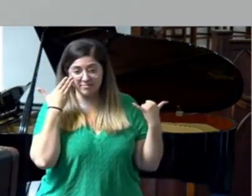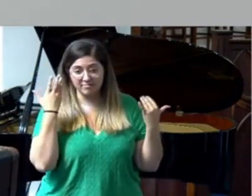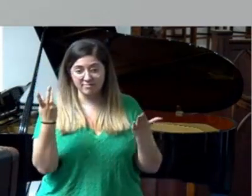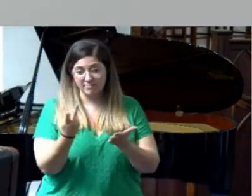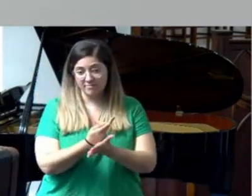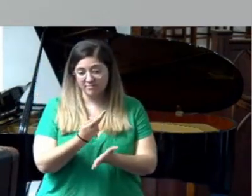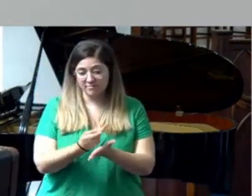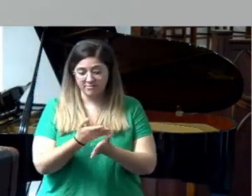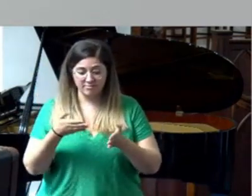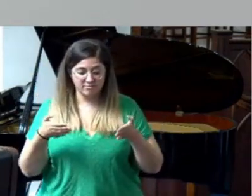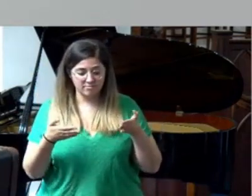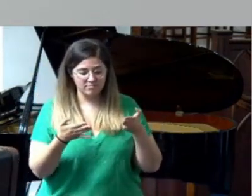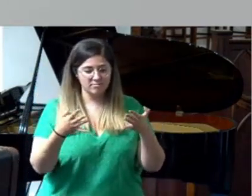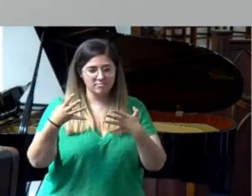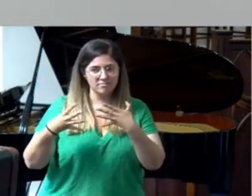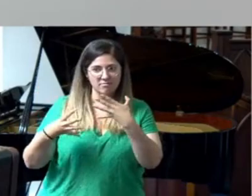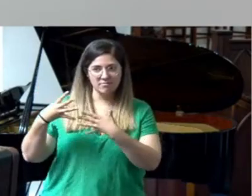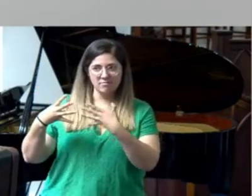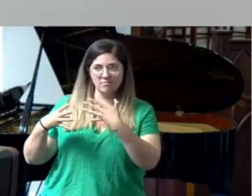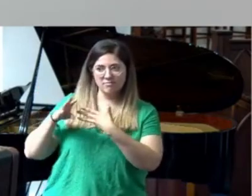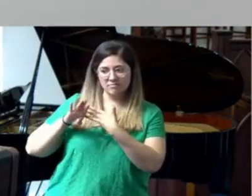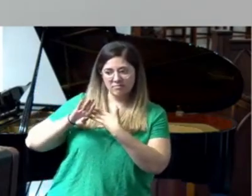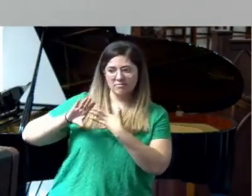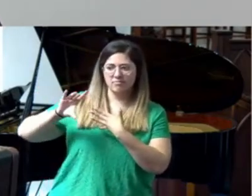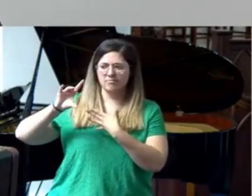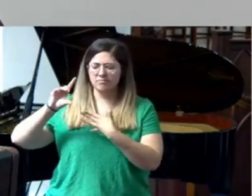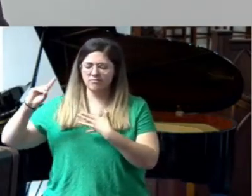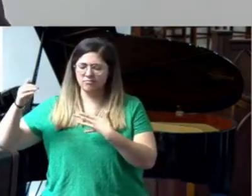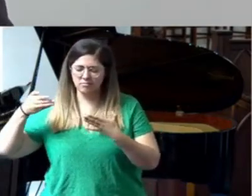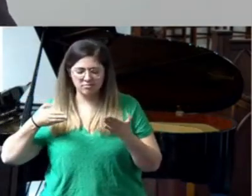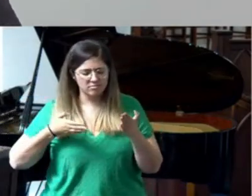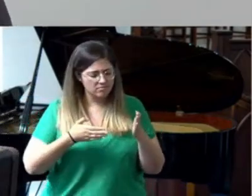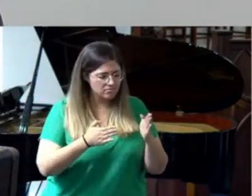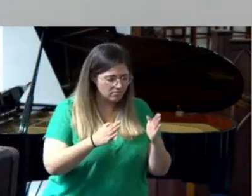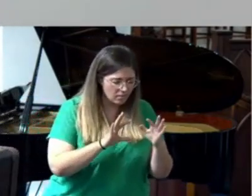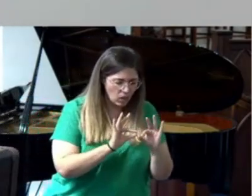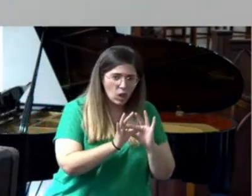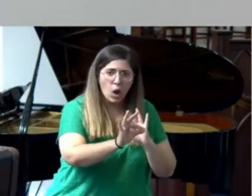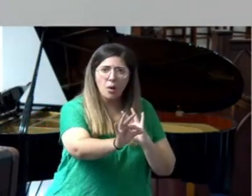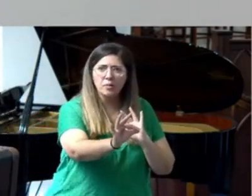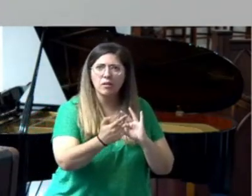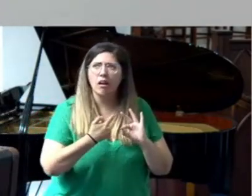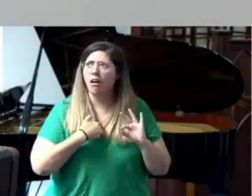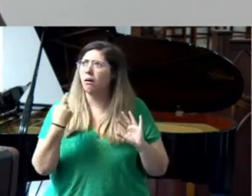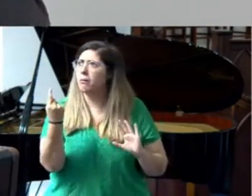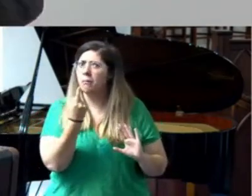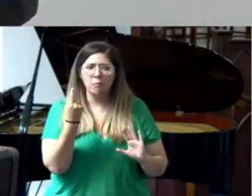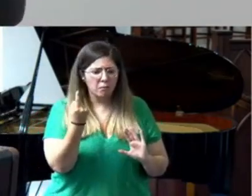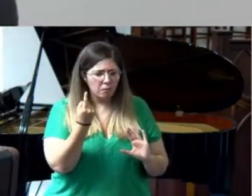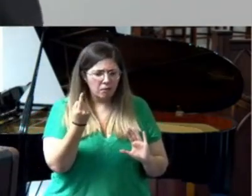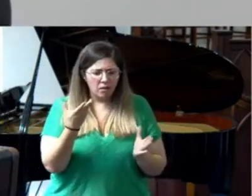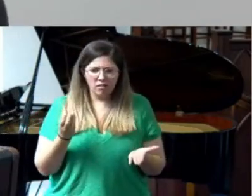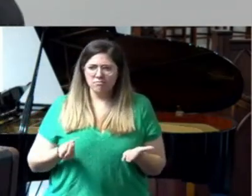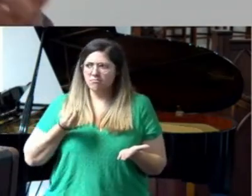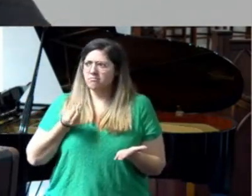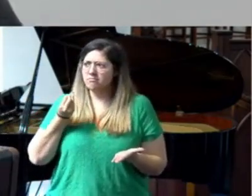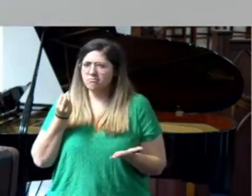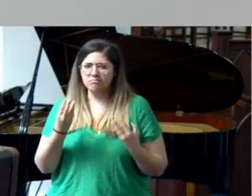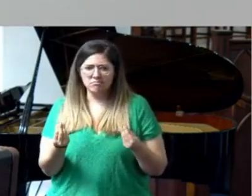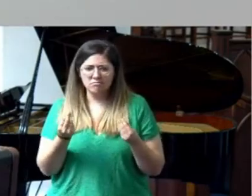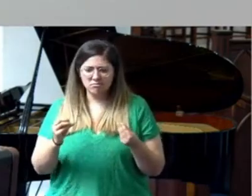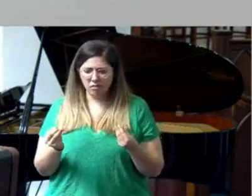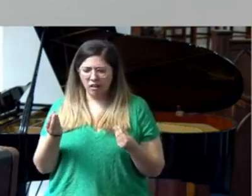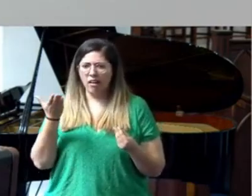leva a caminhos tão distantes que um dia a gente diz, o que é que eu fiz da minha vida? Meu Deus, por que é